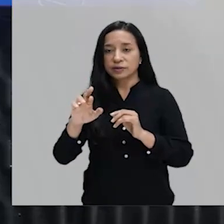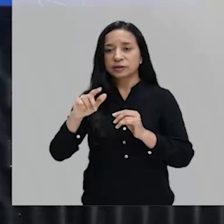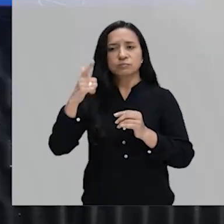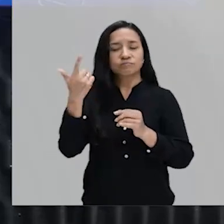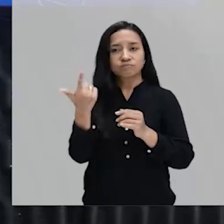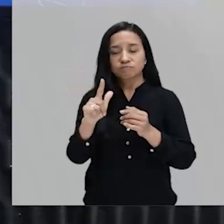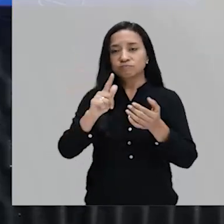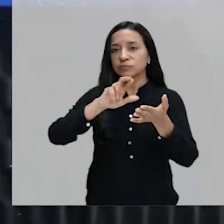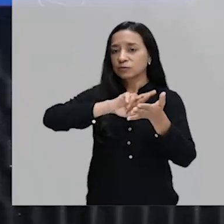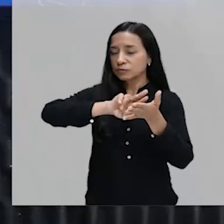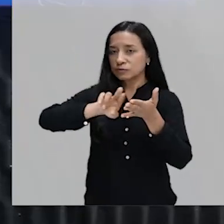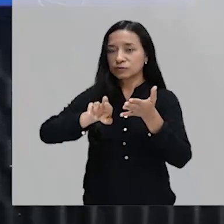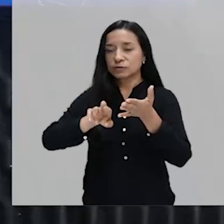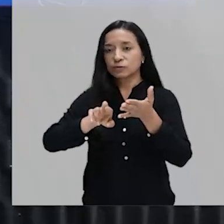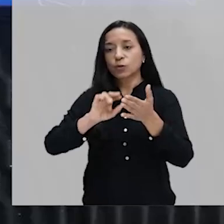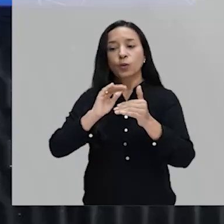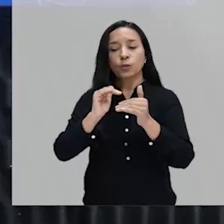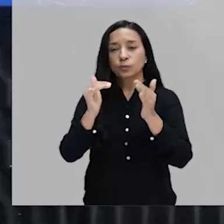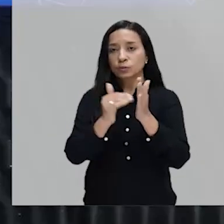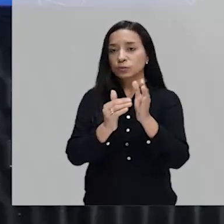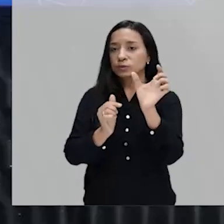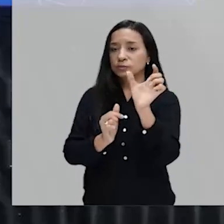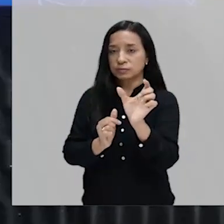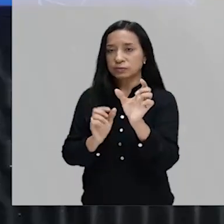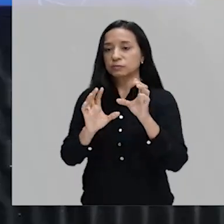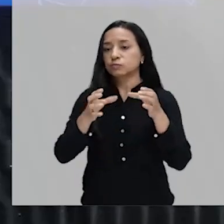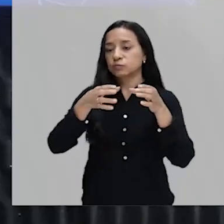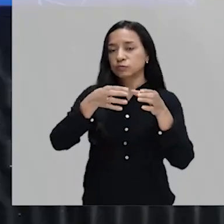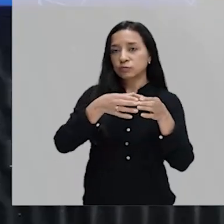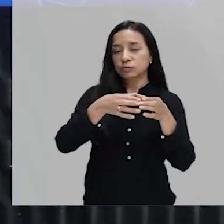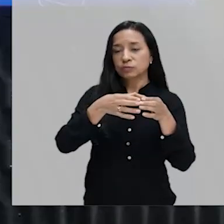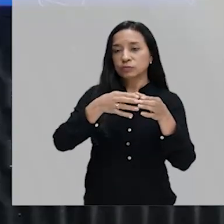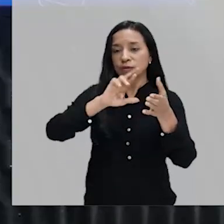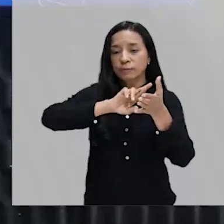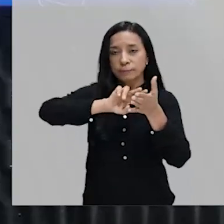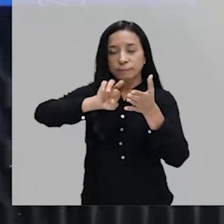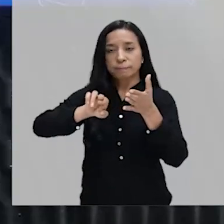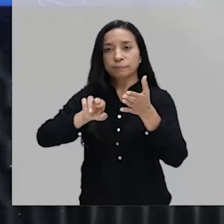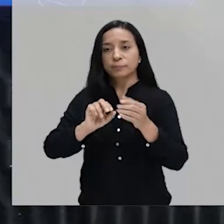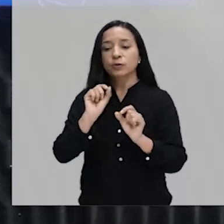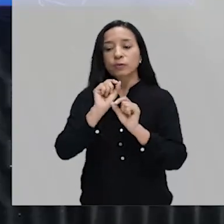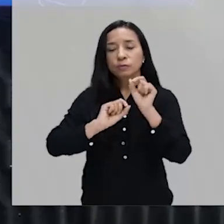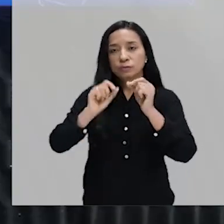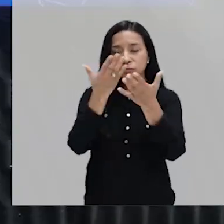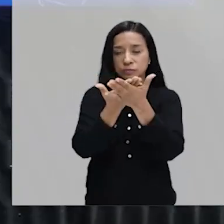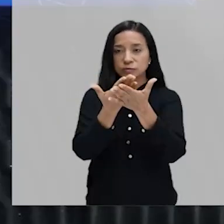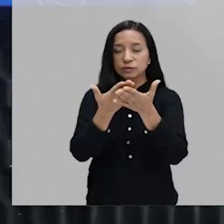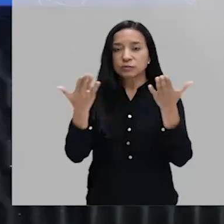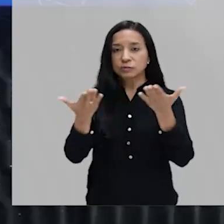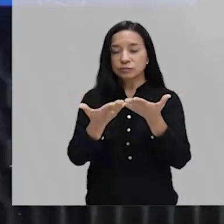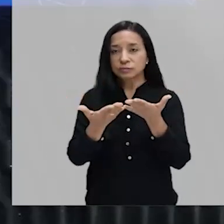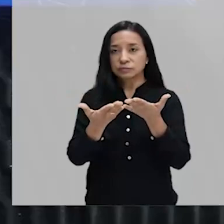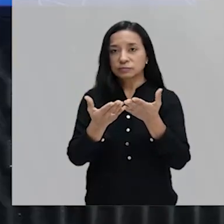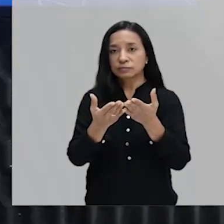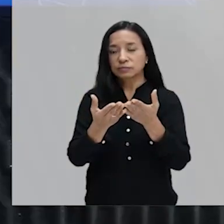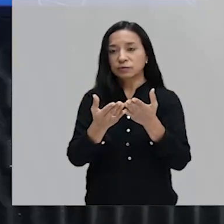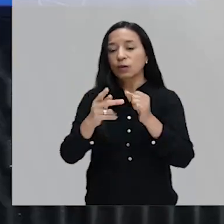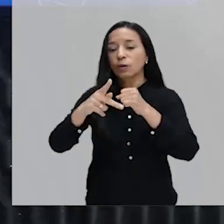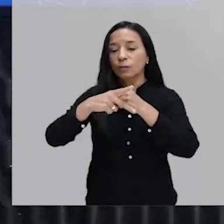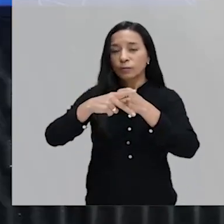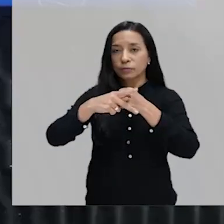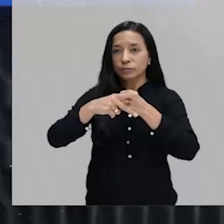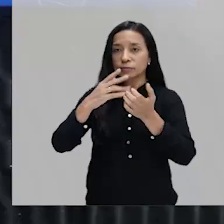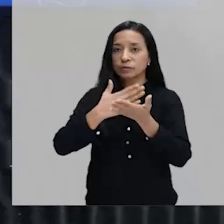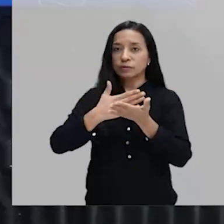interjeição. As demais são todas classes de palavras variáveis. E o que nós vamos ver hoje sobre o pronome?